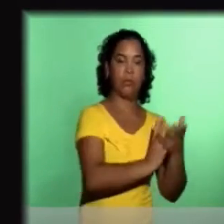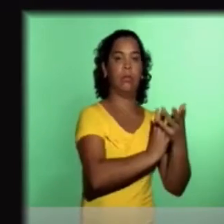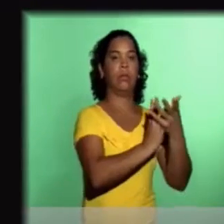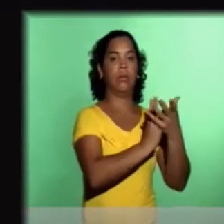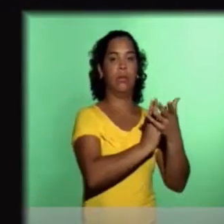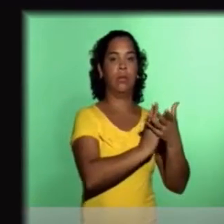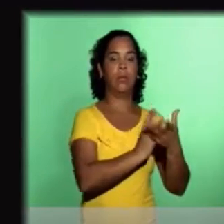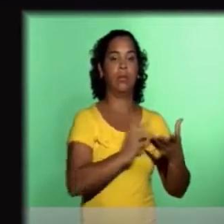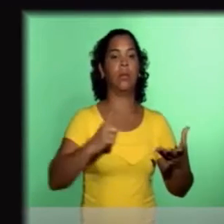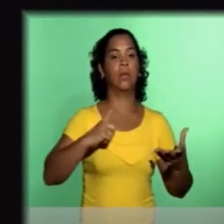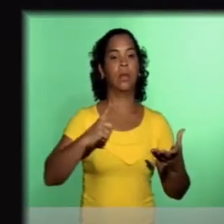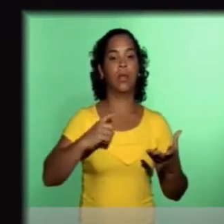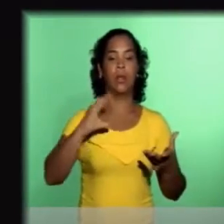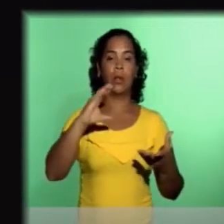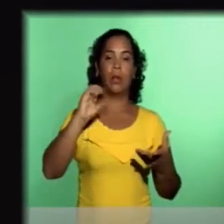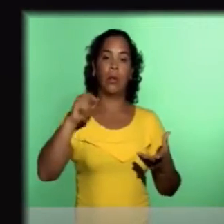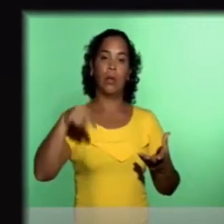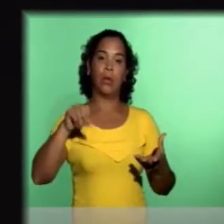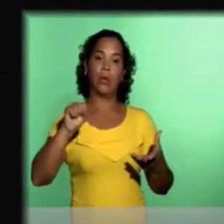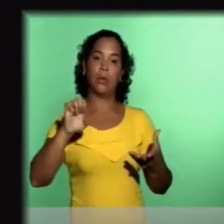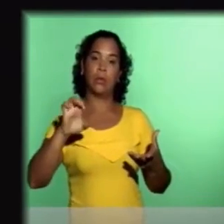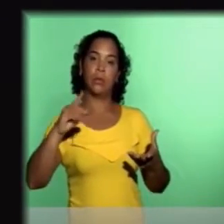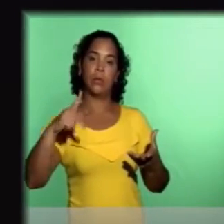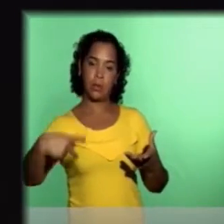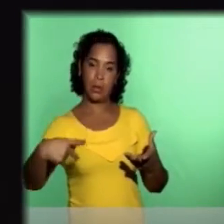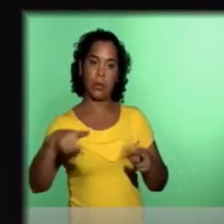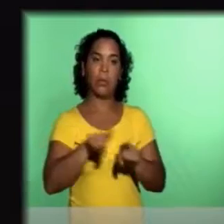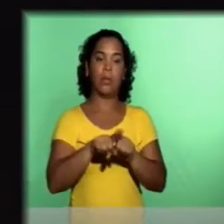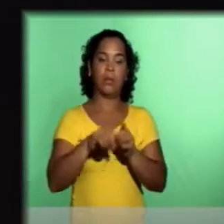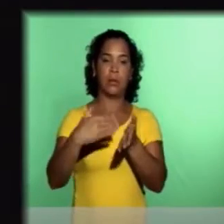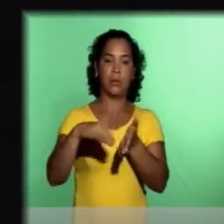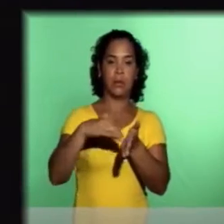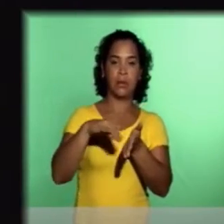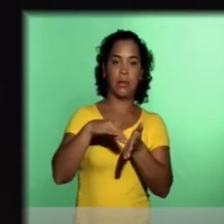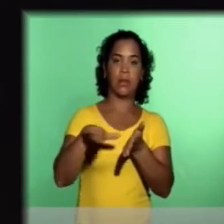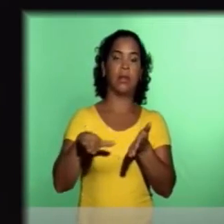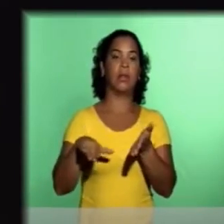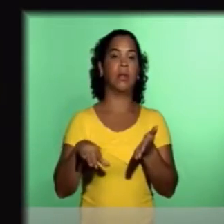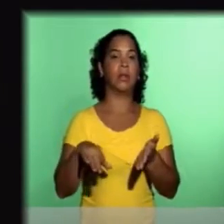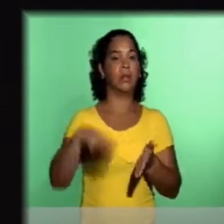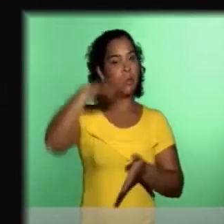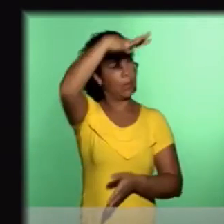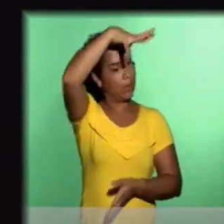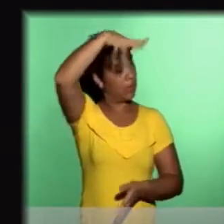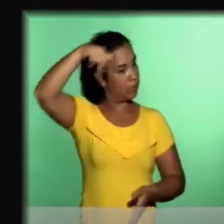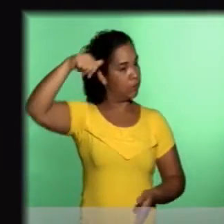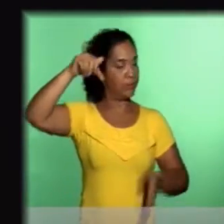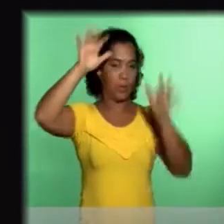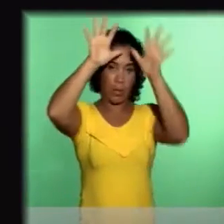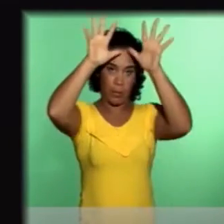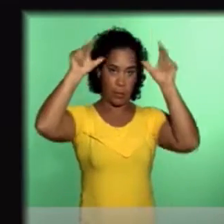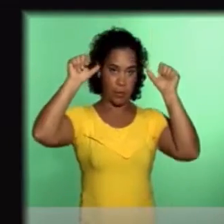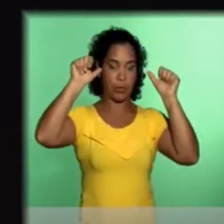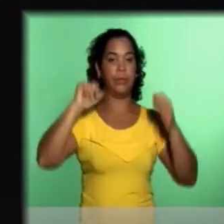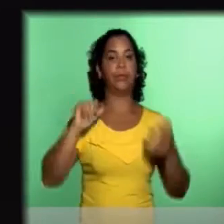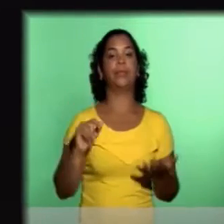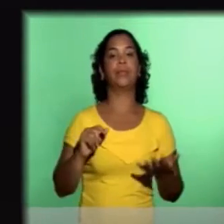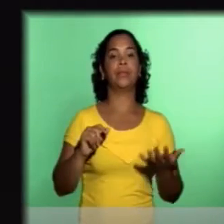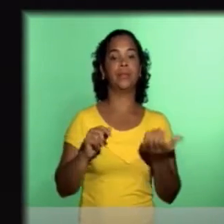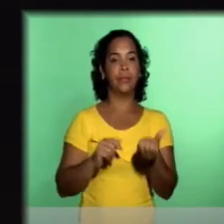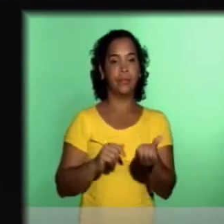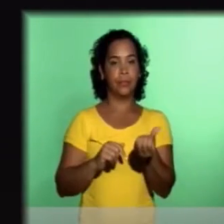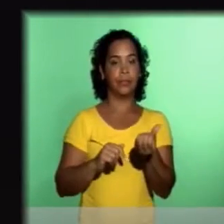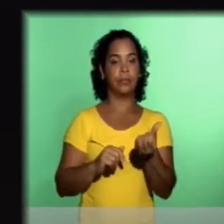ministro, pelo CONSED, representado pelo secretário Rocieli Silva, do Amazonas, pela Cleusa, representando os